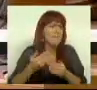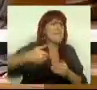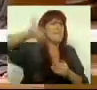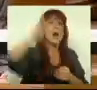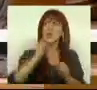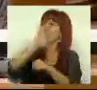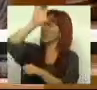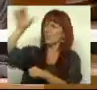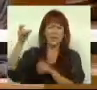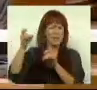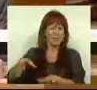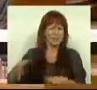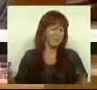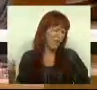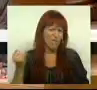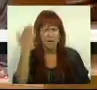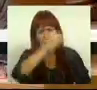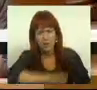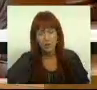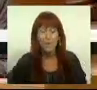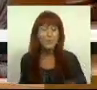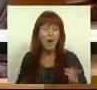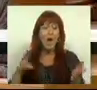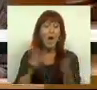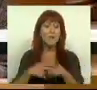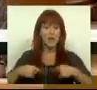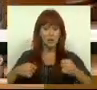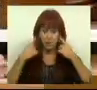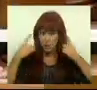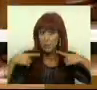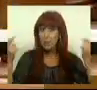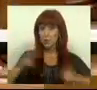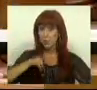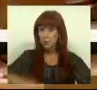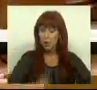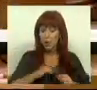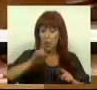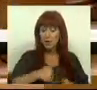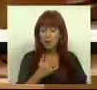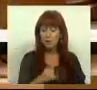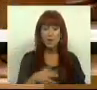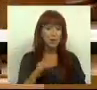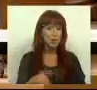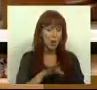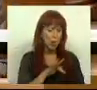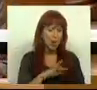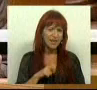do que os outros países. Nada mais falso. A verdade é que a despesa pública de Portugal em 2012 foi